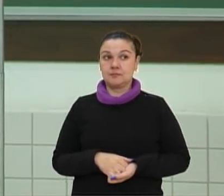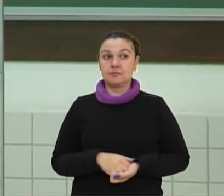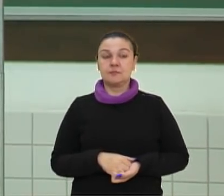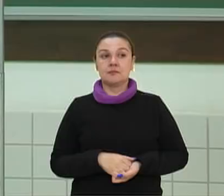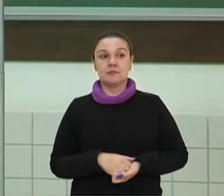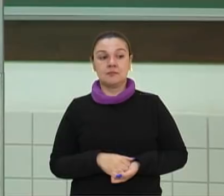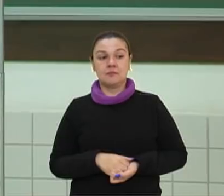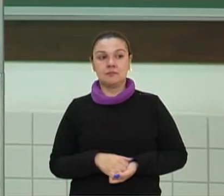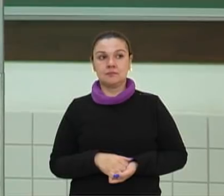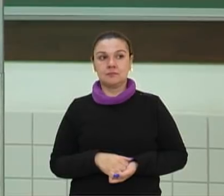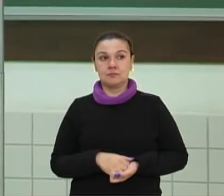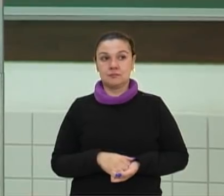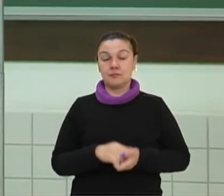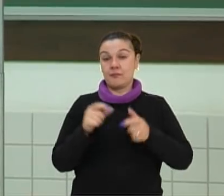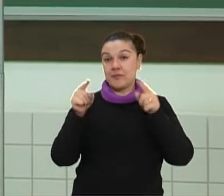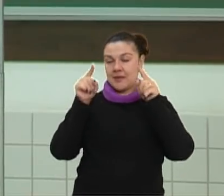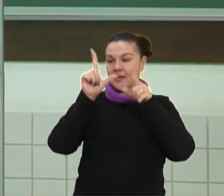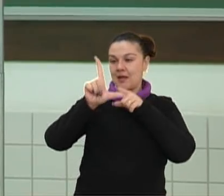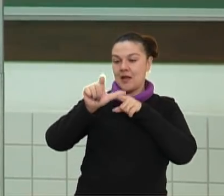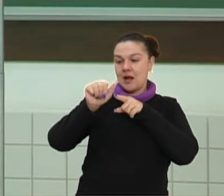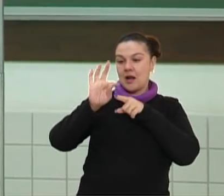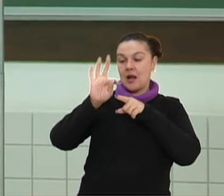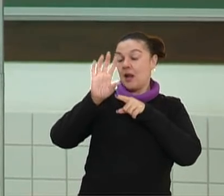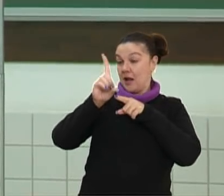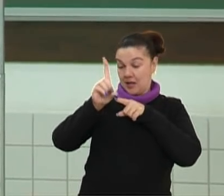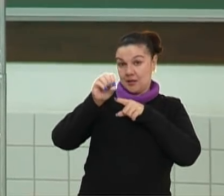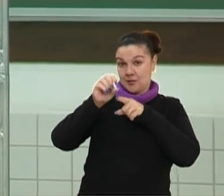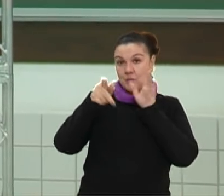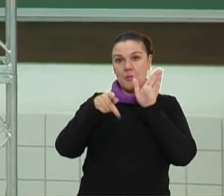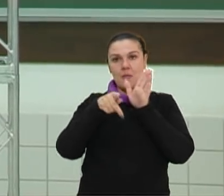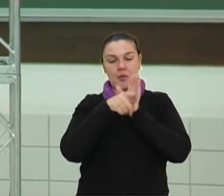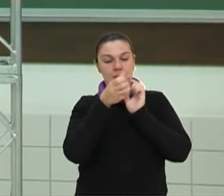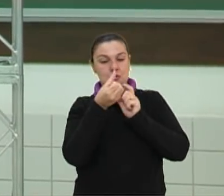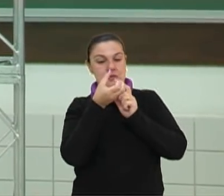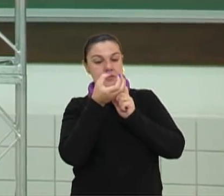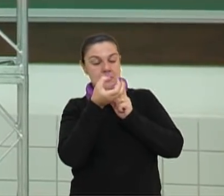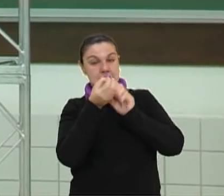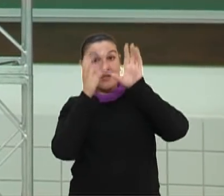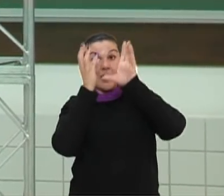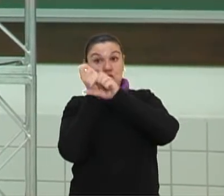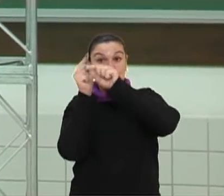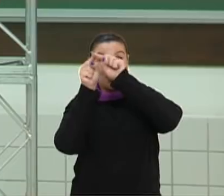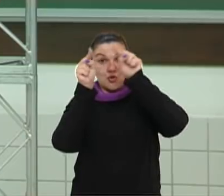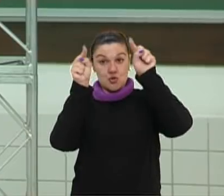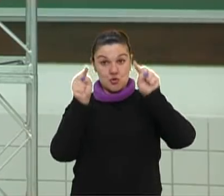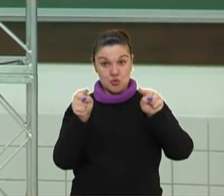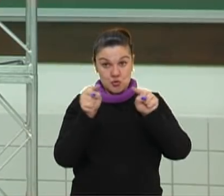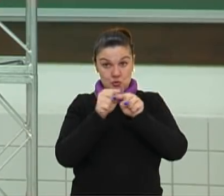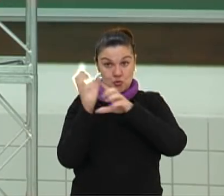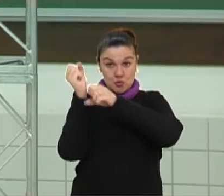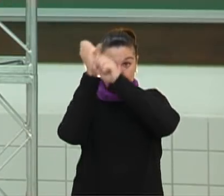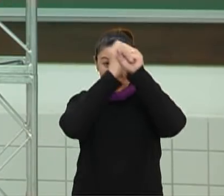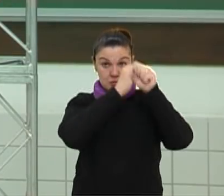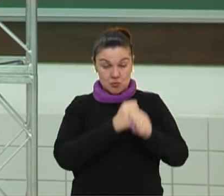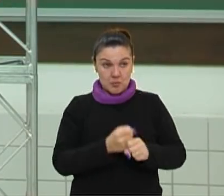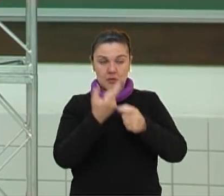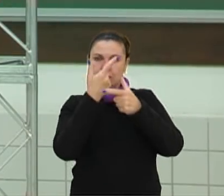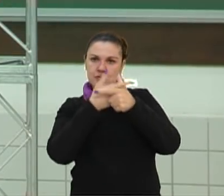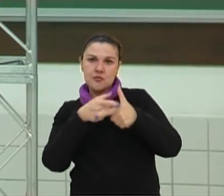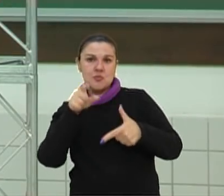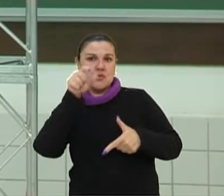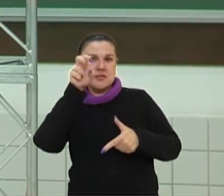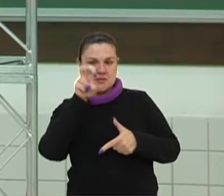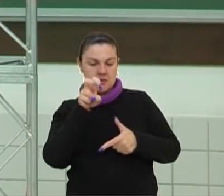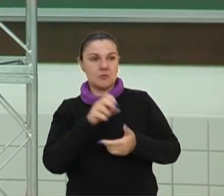temos lados, então, o perímetro é 60, divididos por 5, então eu vou